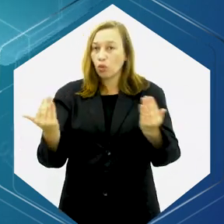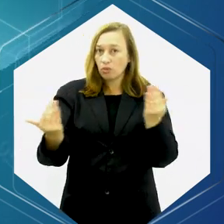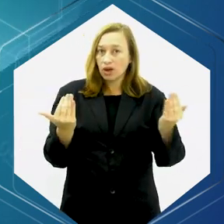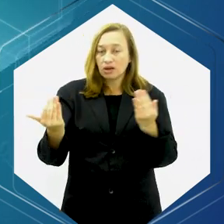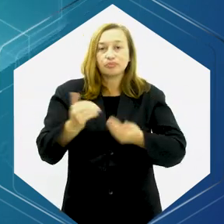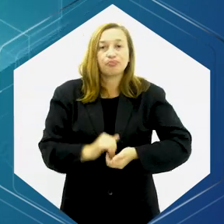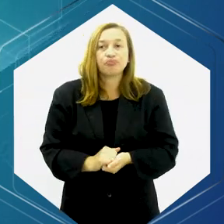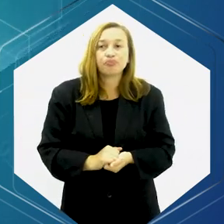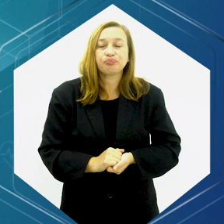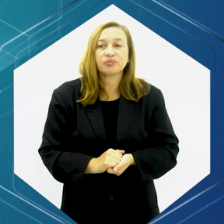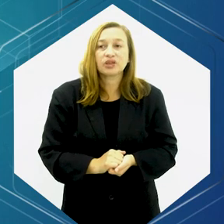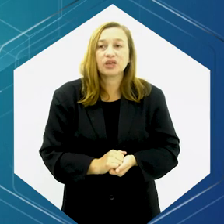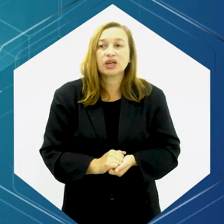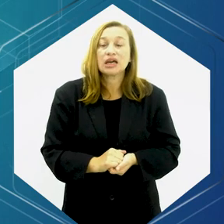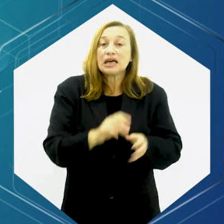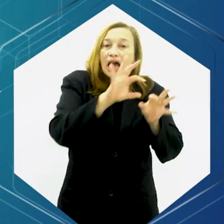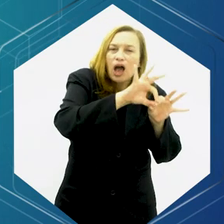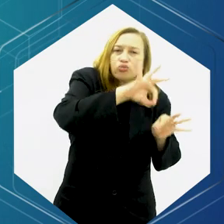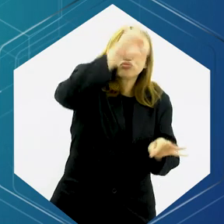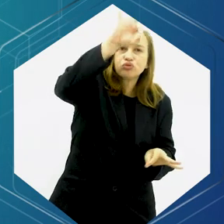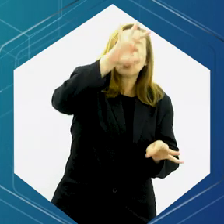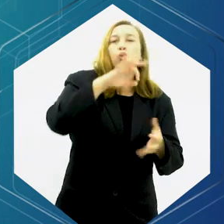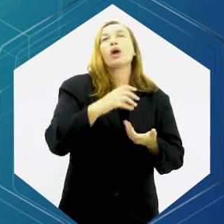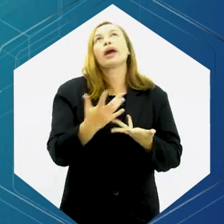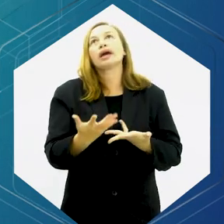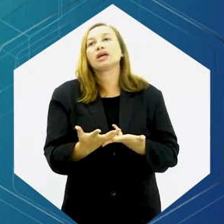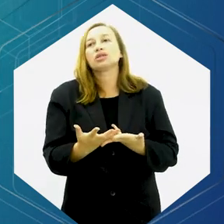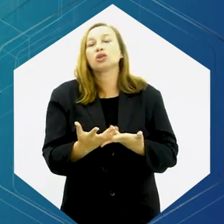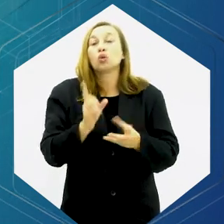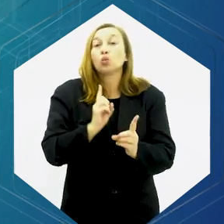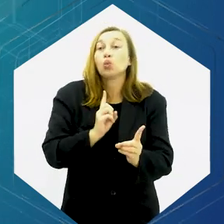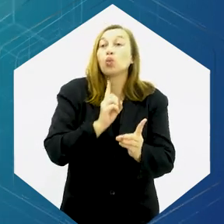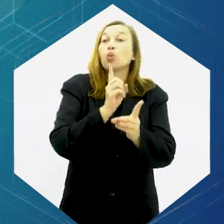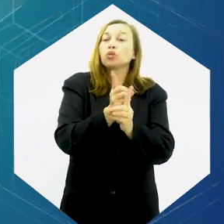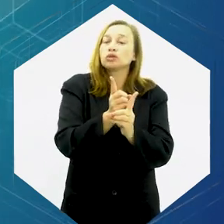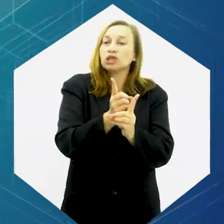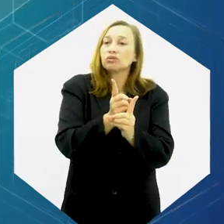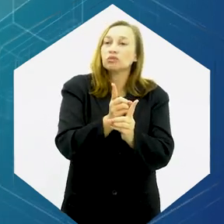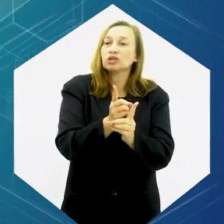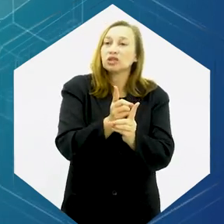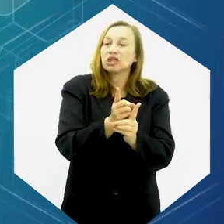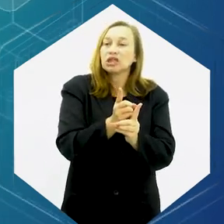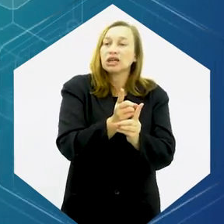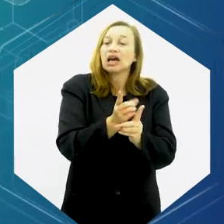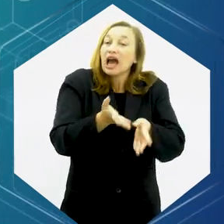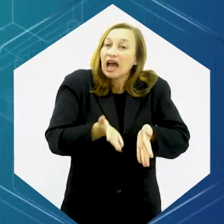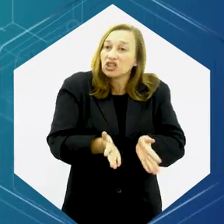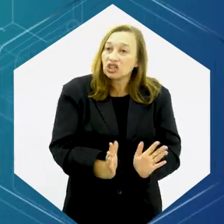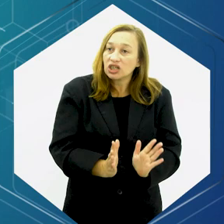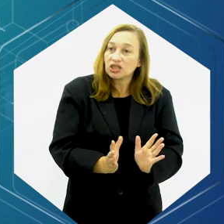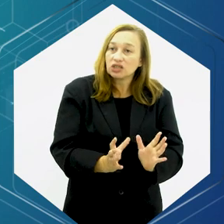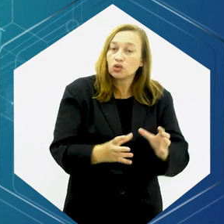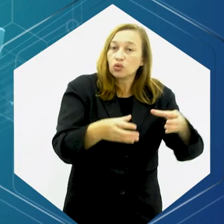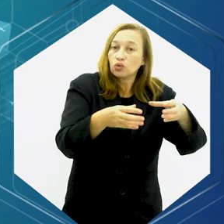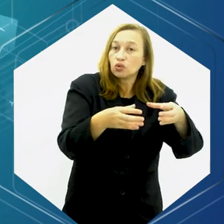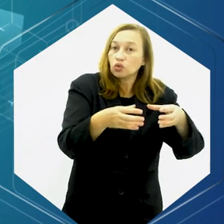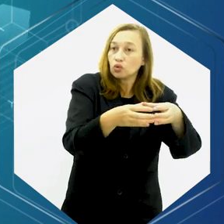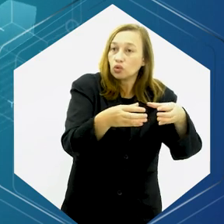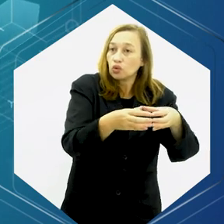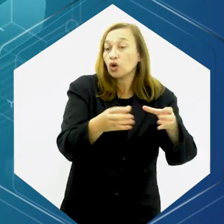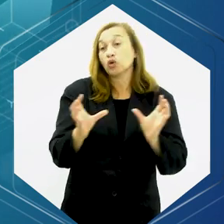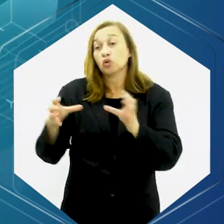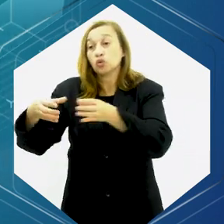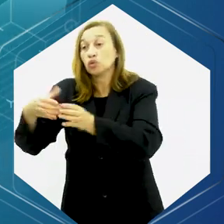e comparamos em termos de altura então Eh nós encontramos né que essas crianças que nasceram na segunda